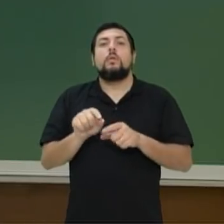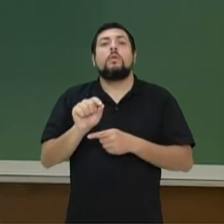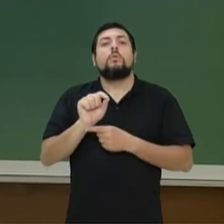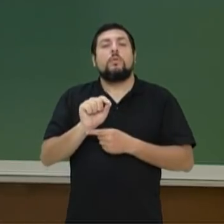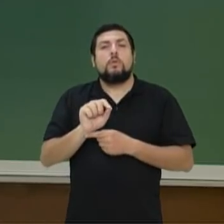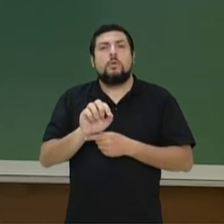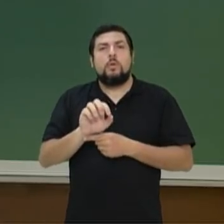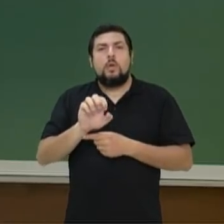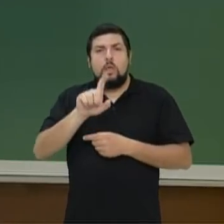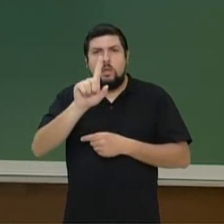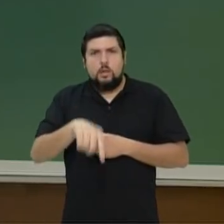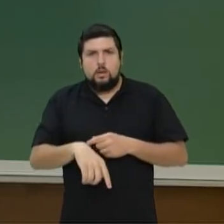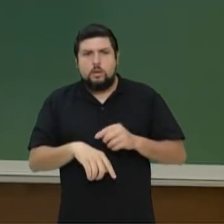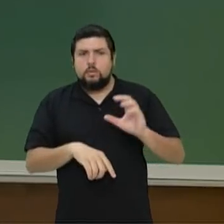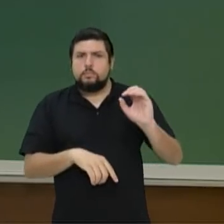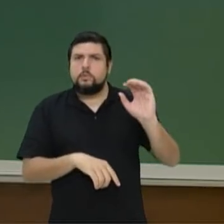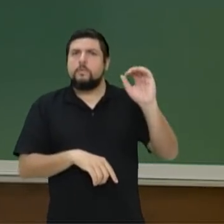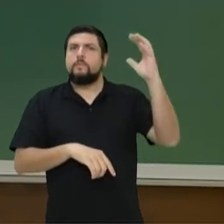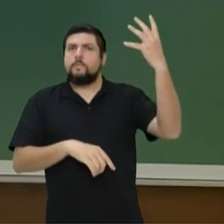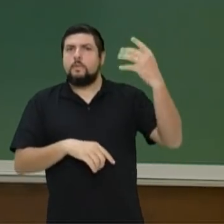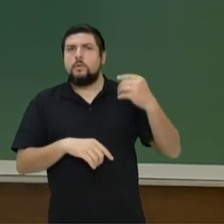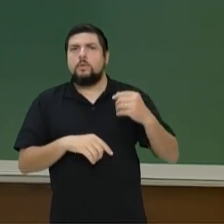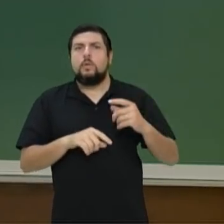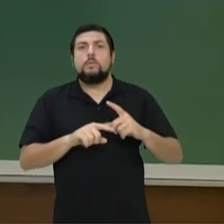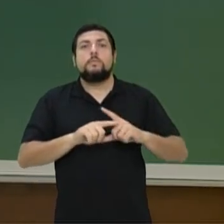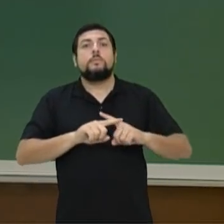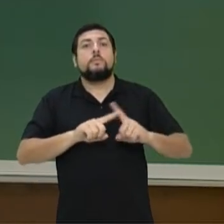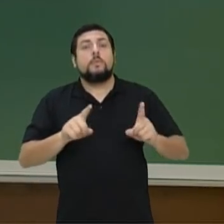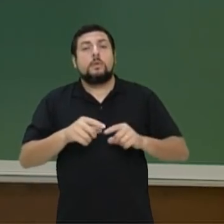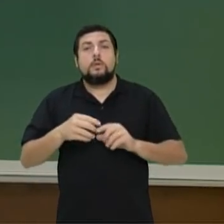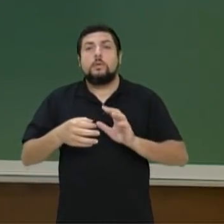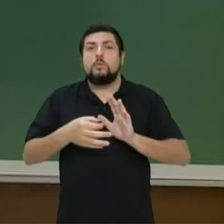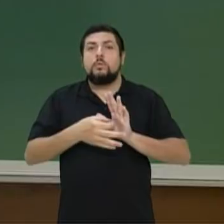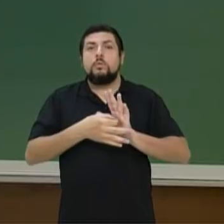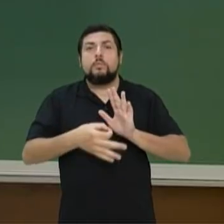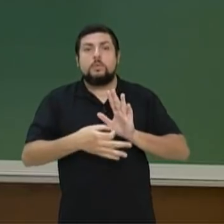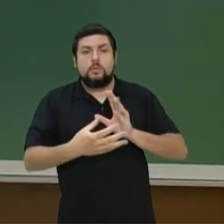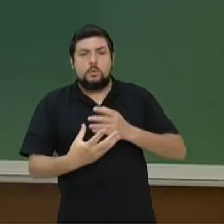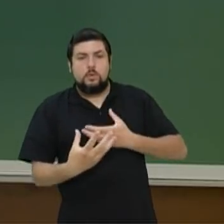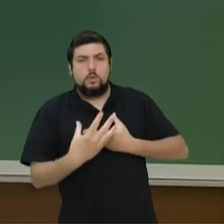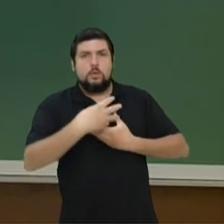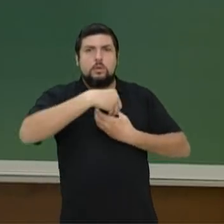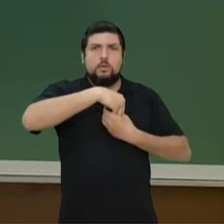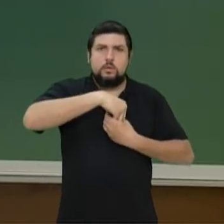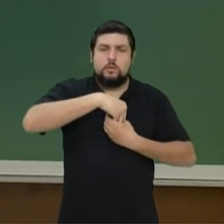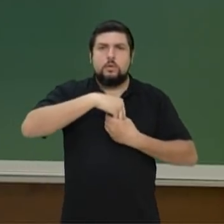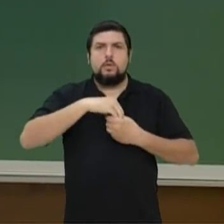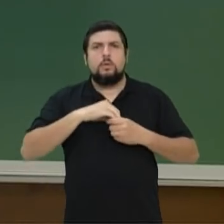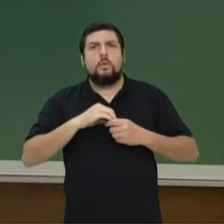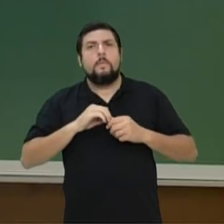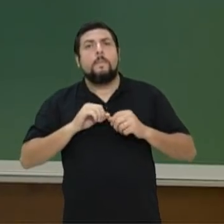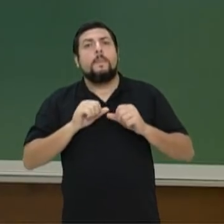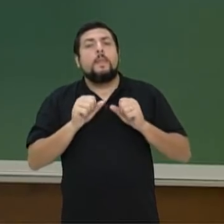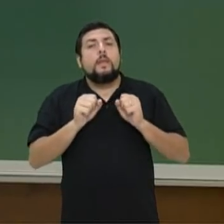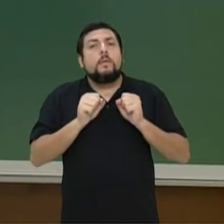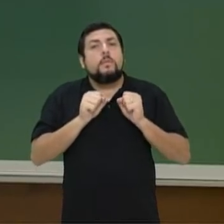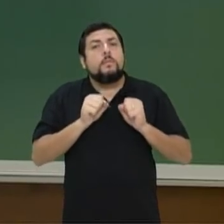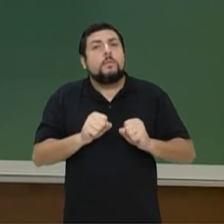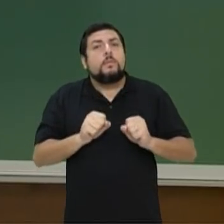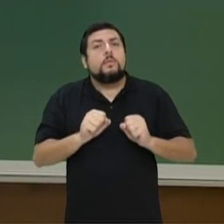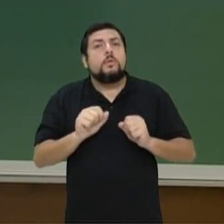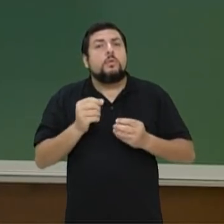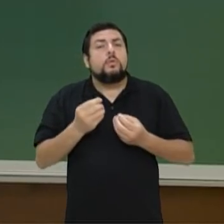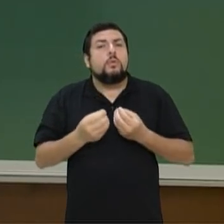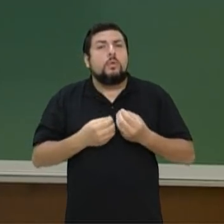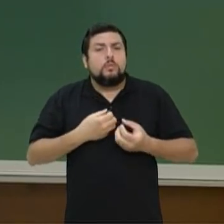do fato, que é algo que aconteceu, mas ali dentro eu posso desenvolver ali